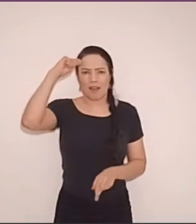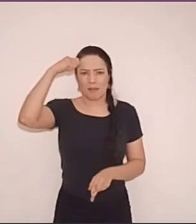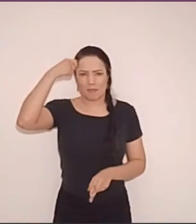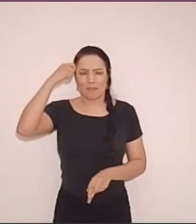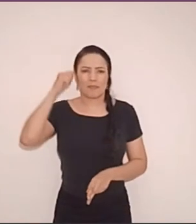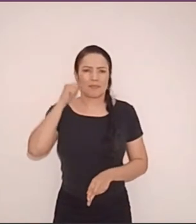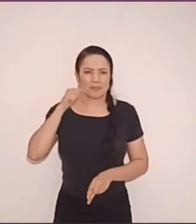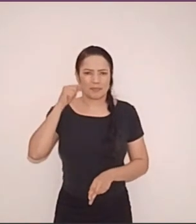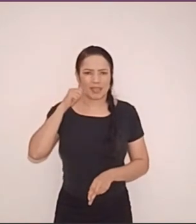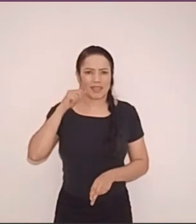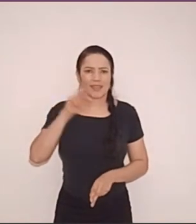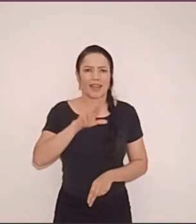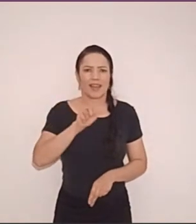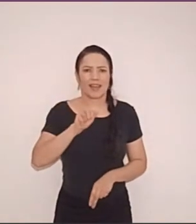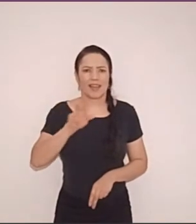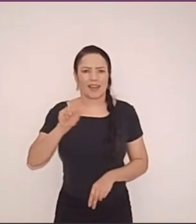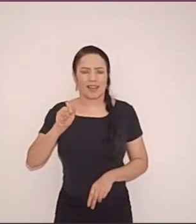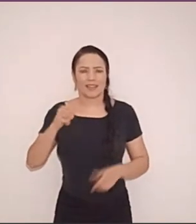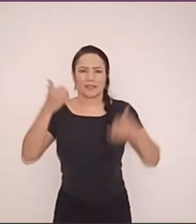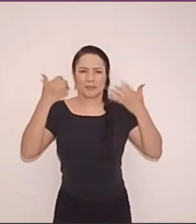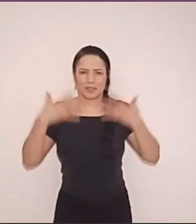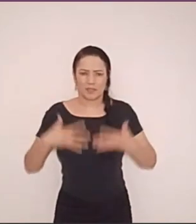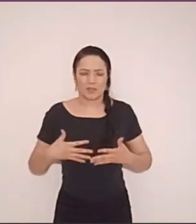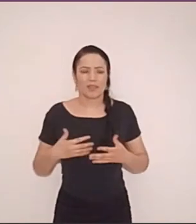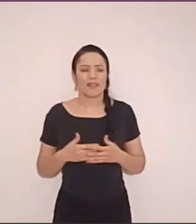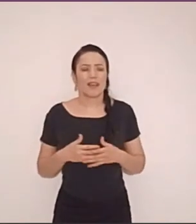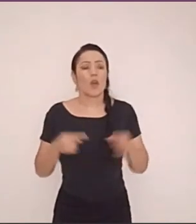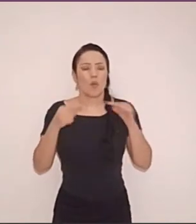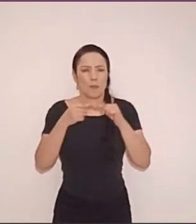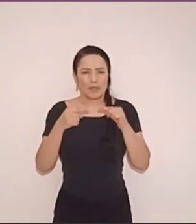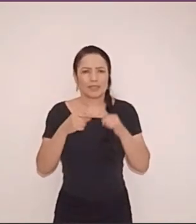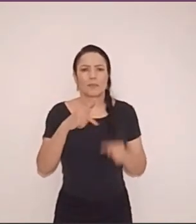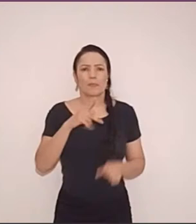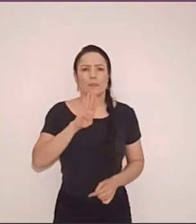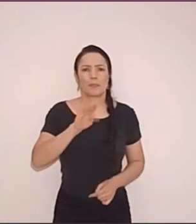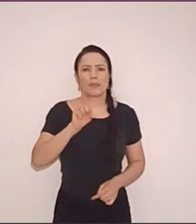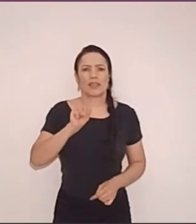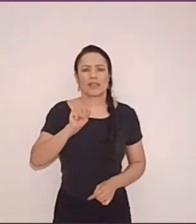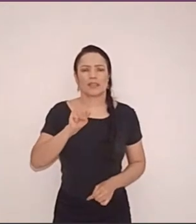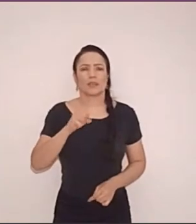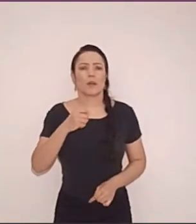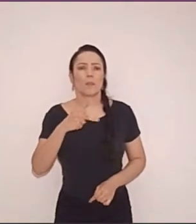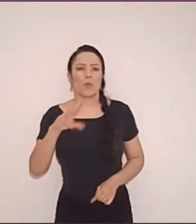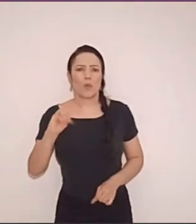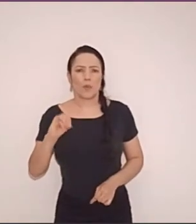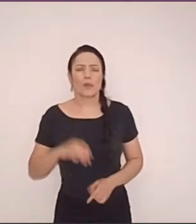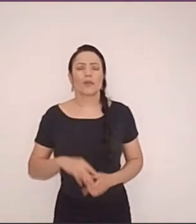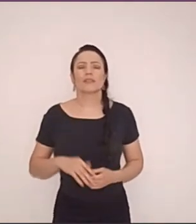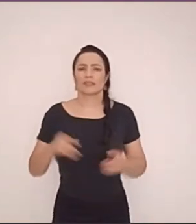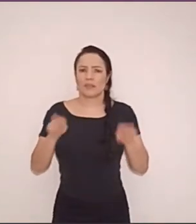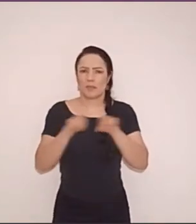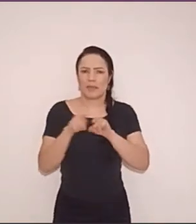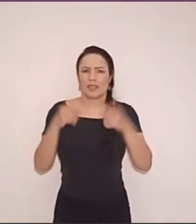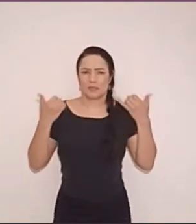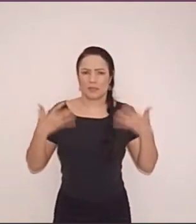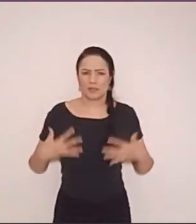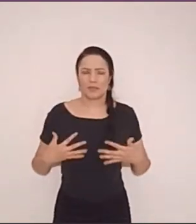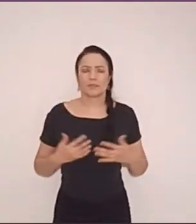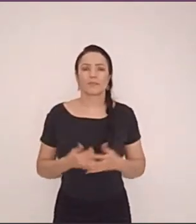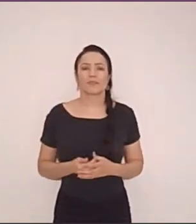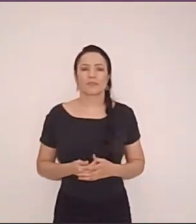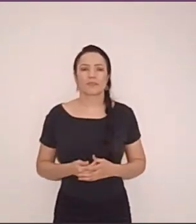uma sustentação teórica muito interessante que isso aí é uma monografia um peito numa dissertação para a gente pensar